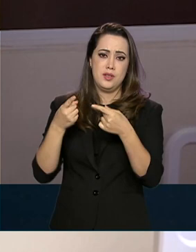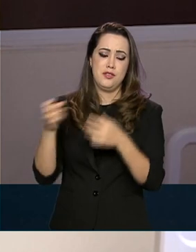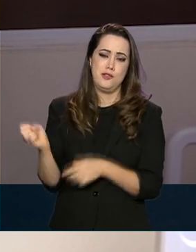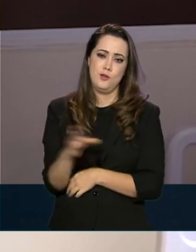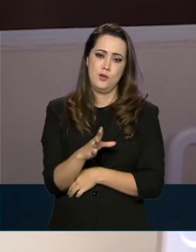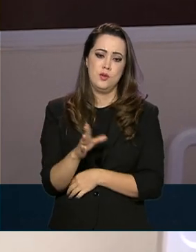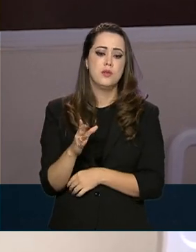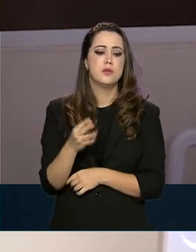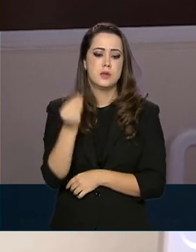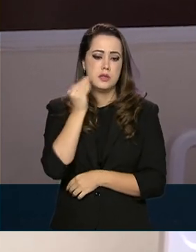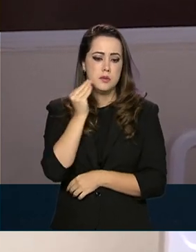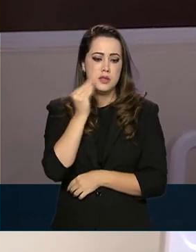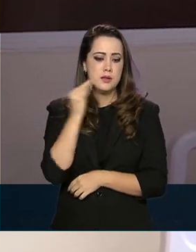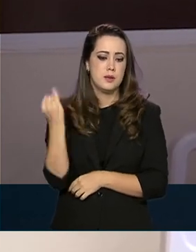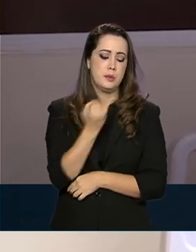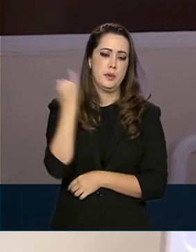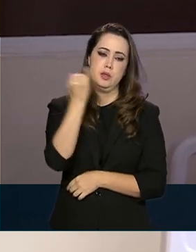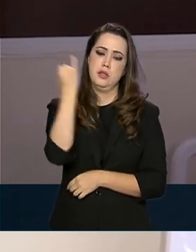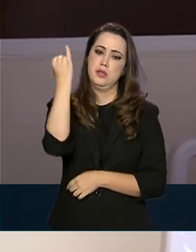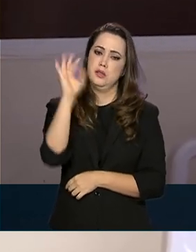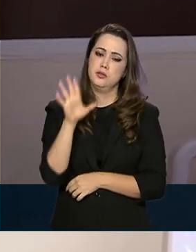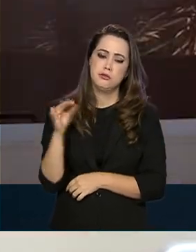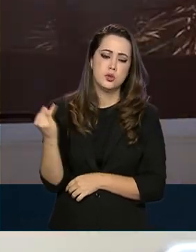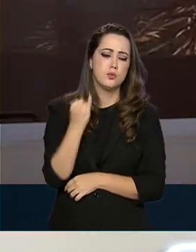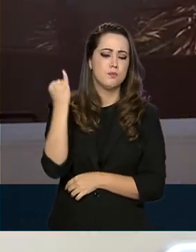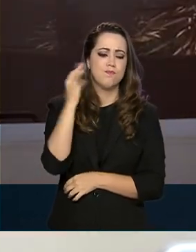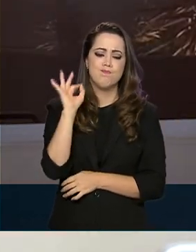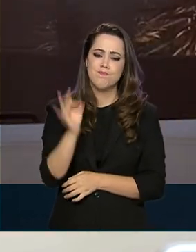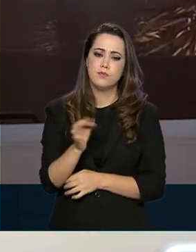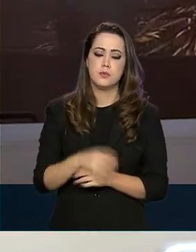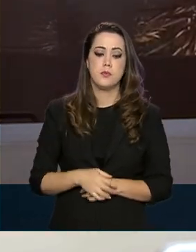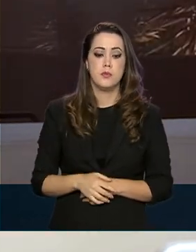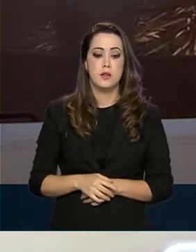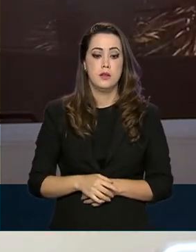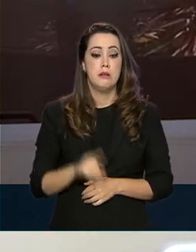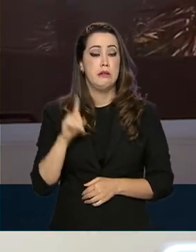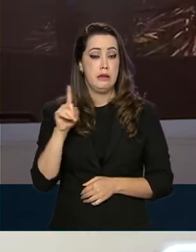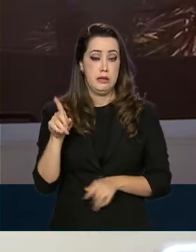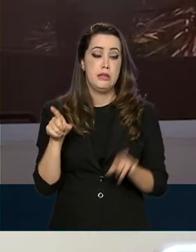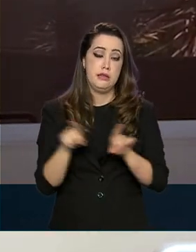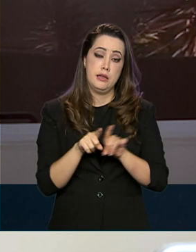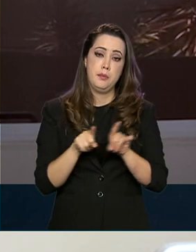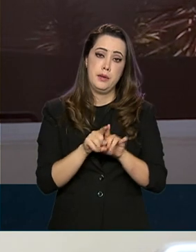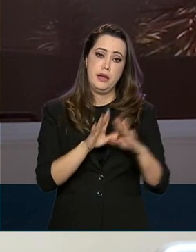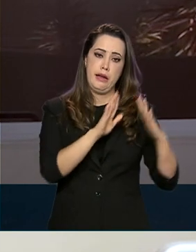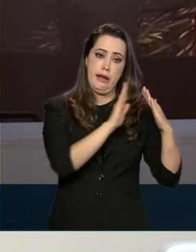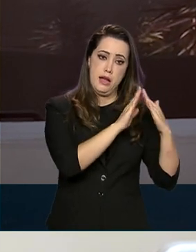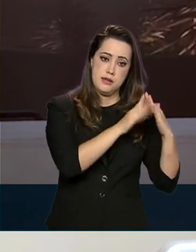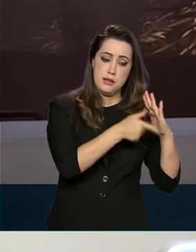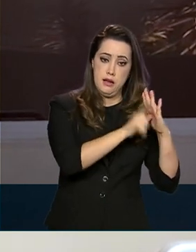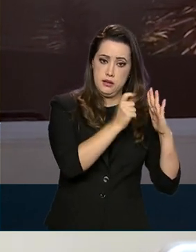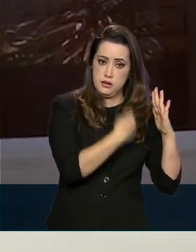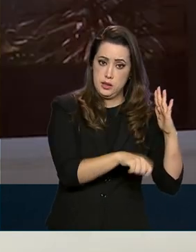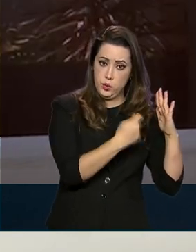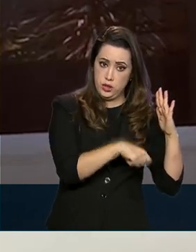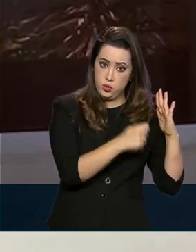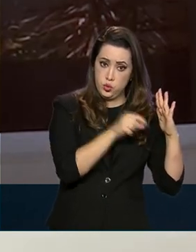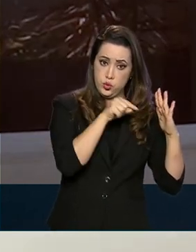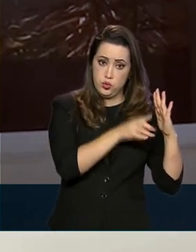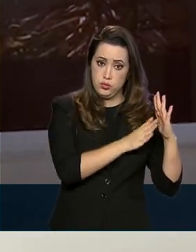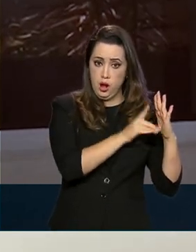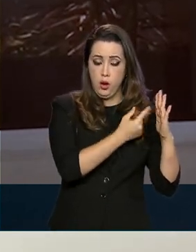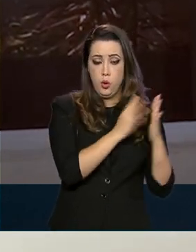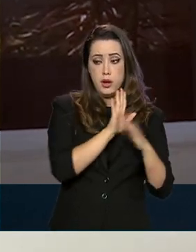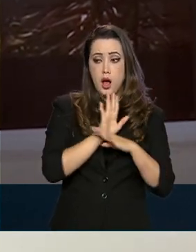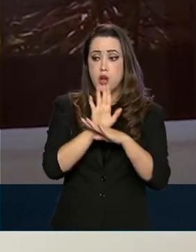mas está sendo uma experiência realmente maravilhosa, muito gratificante. Gabriel também deixou sua casa no Rio Grande do Sul para ajudar